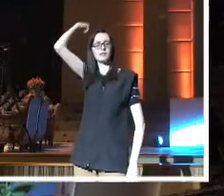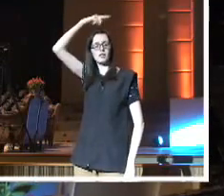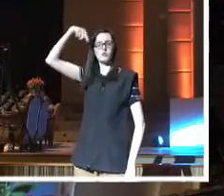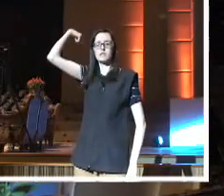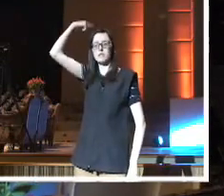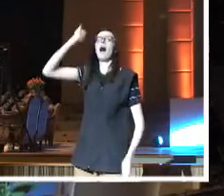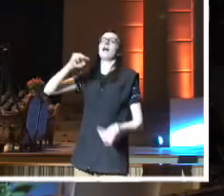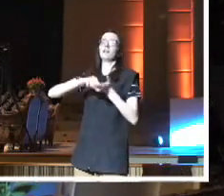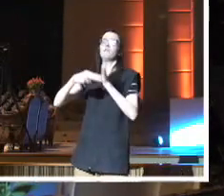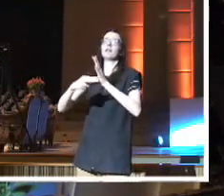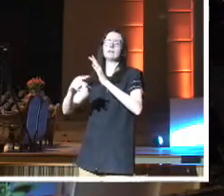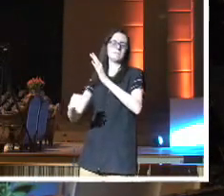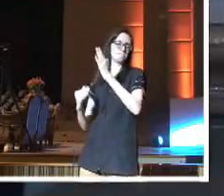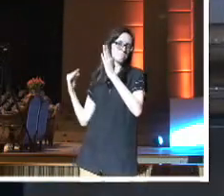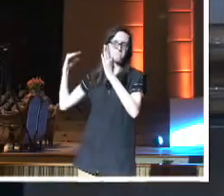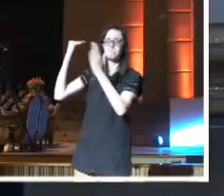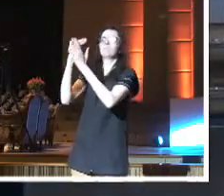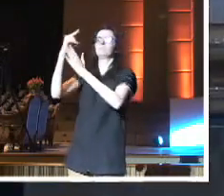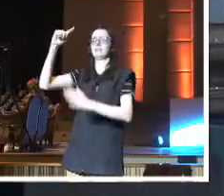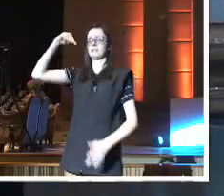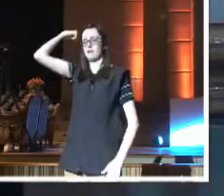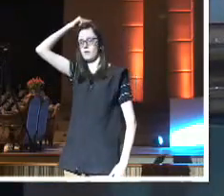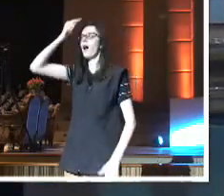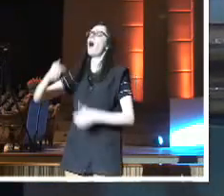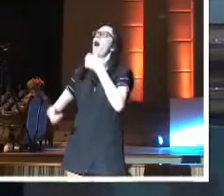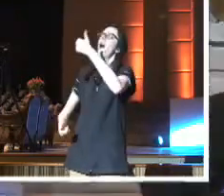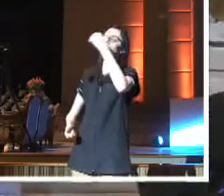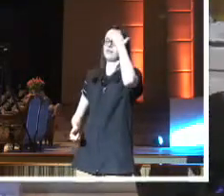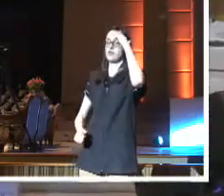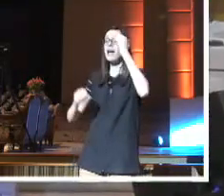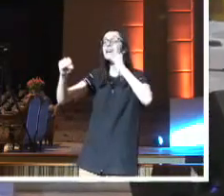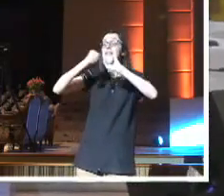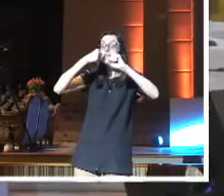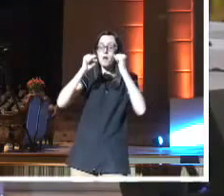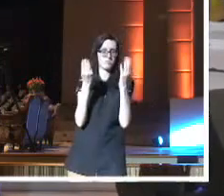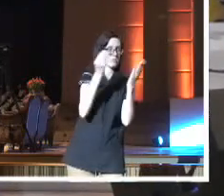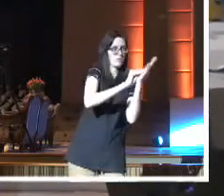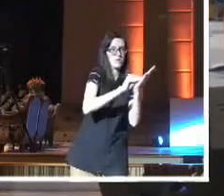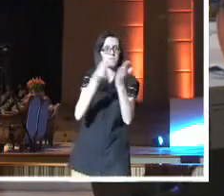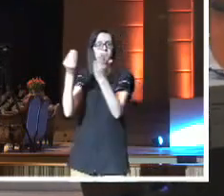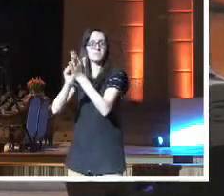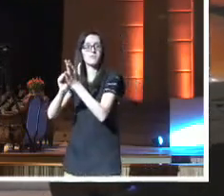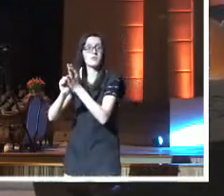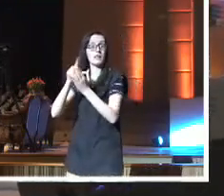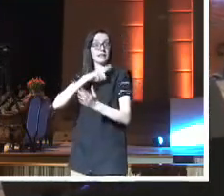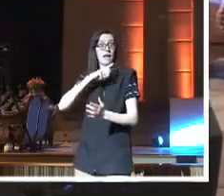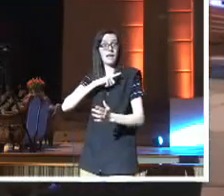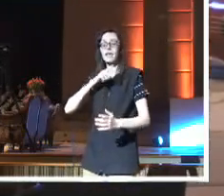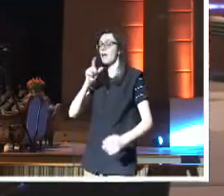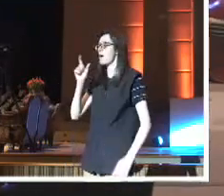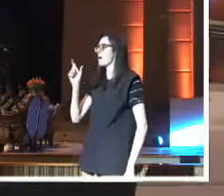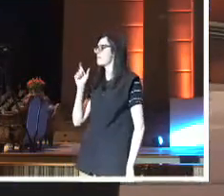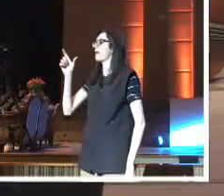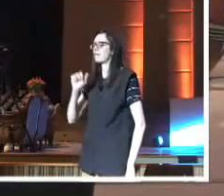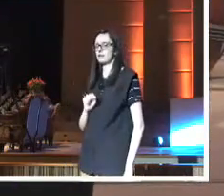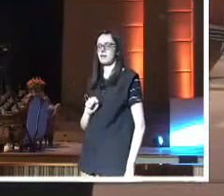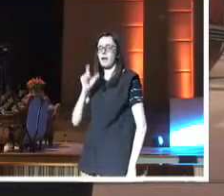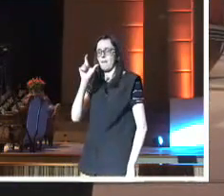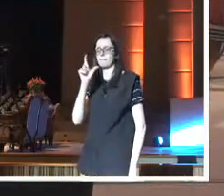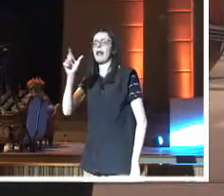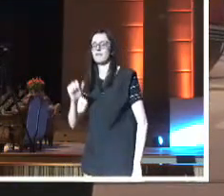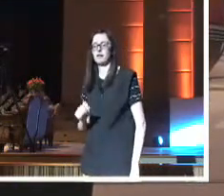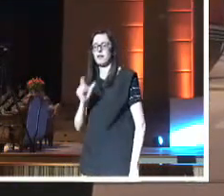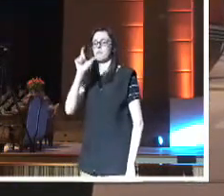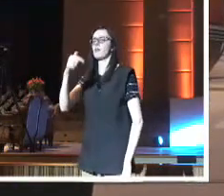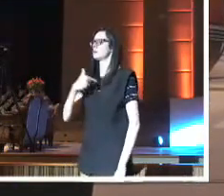vezes. E ele vai repetir nesses salmos essa expressão: a palavra. Eu louvo